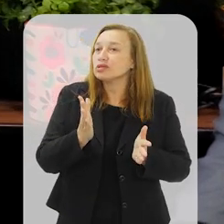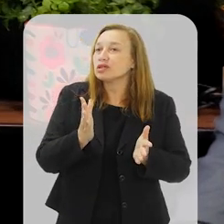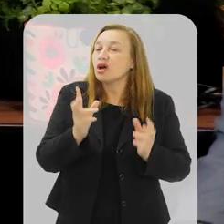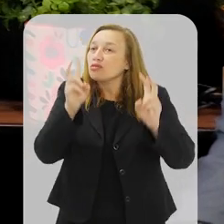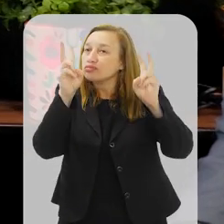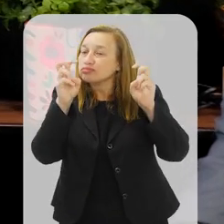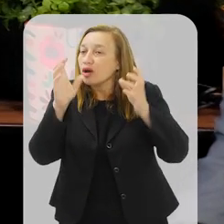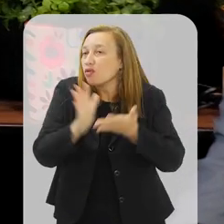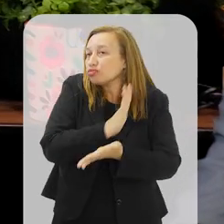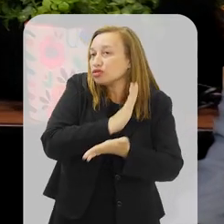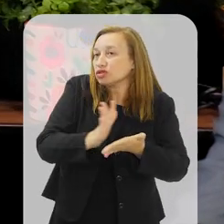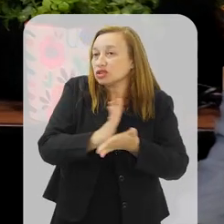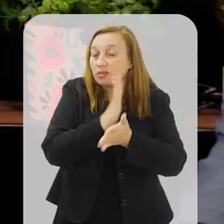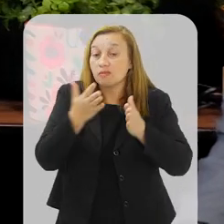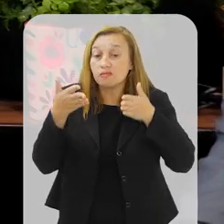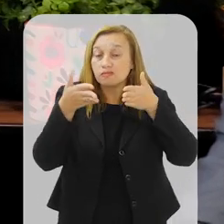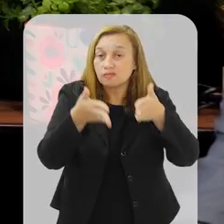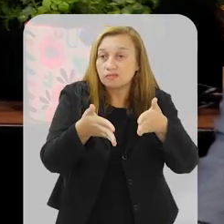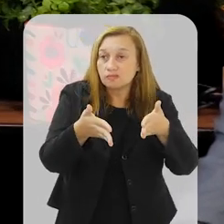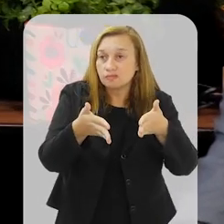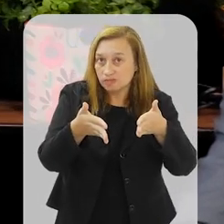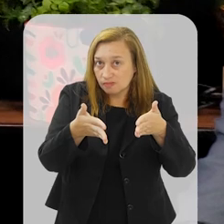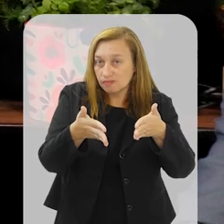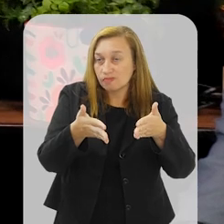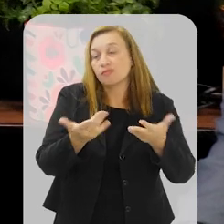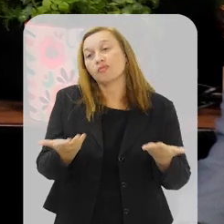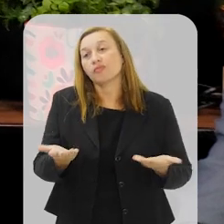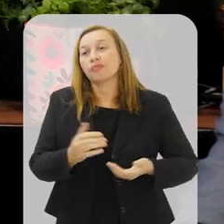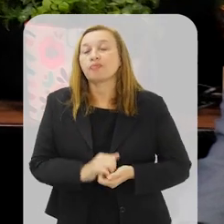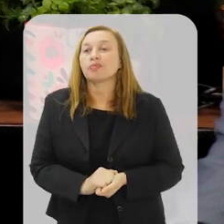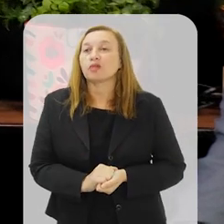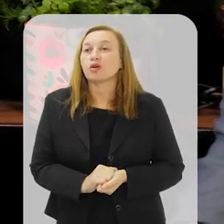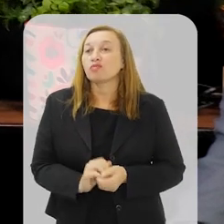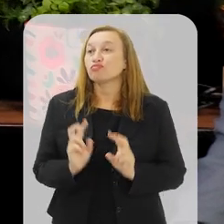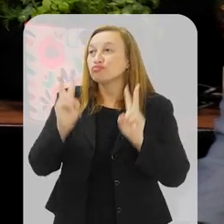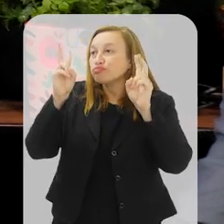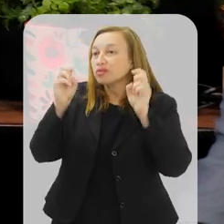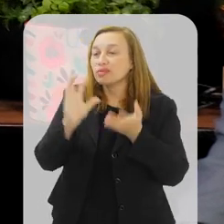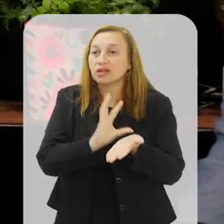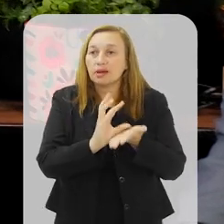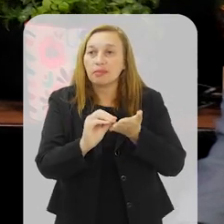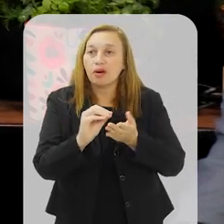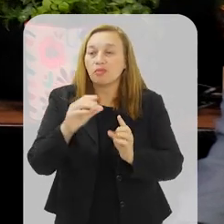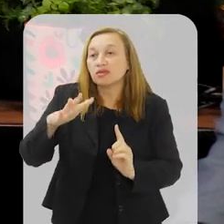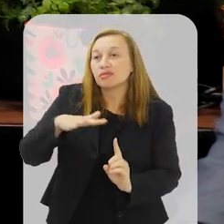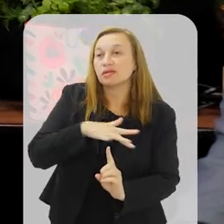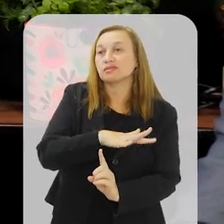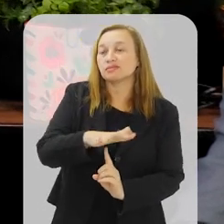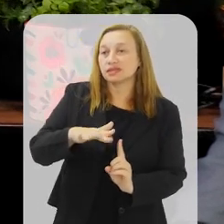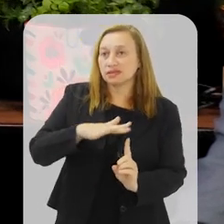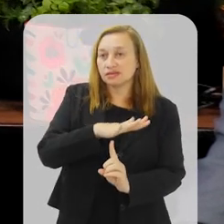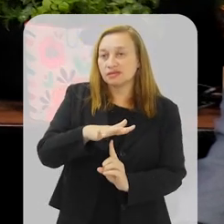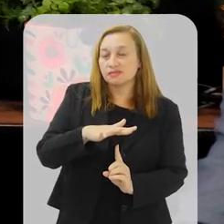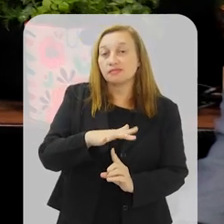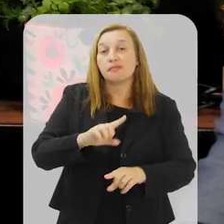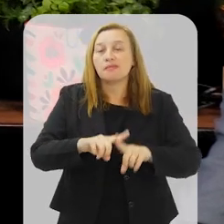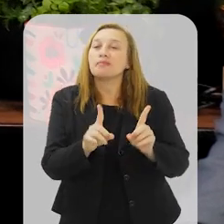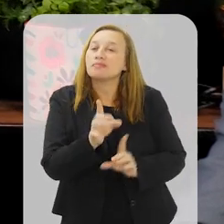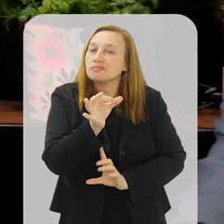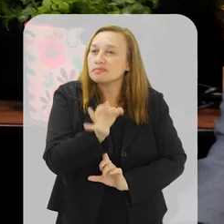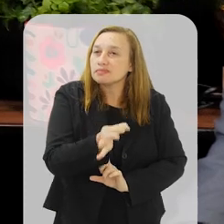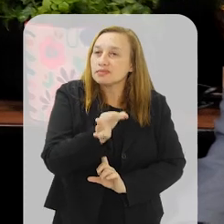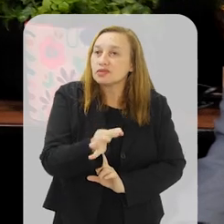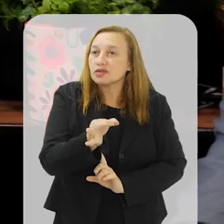alguns temas se destacam um deles certamente o tema do da pauta ambiental eh mas